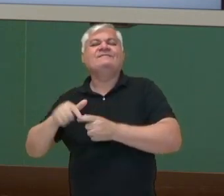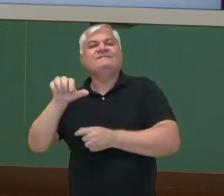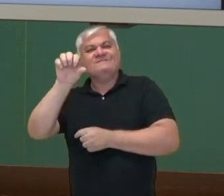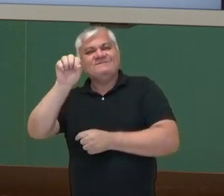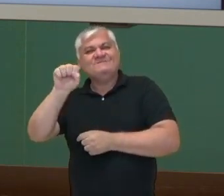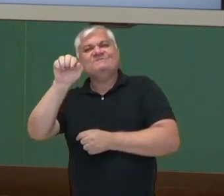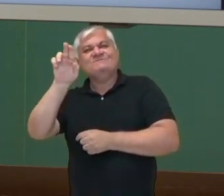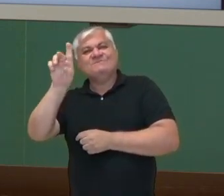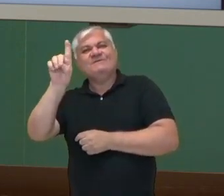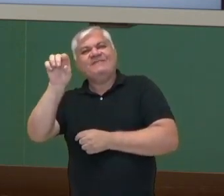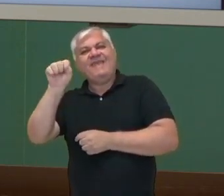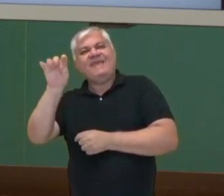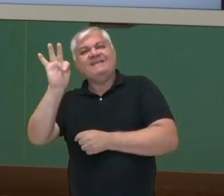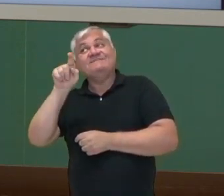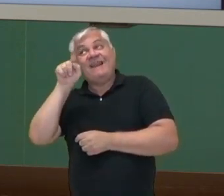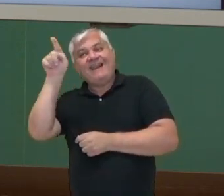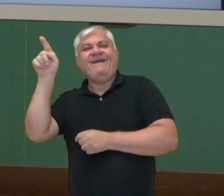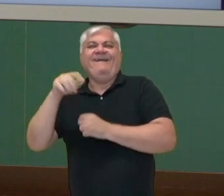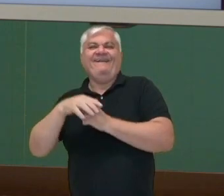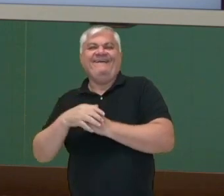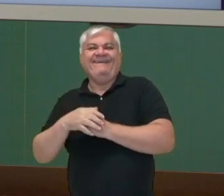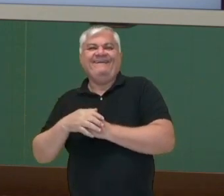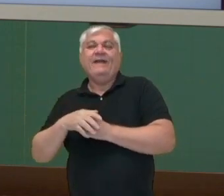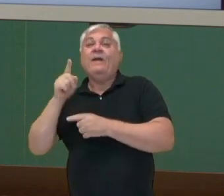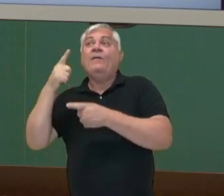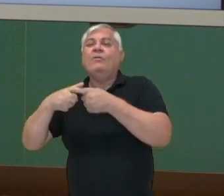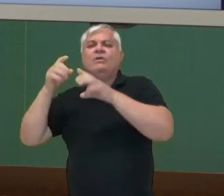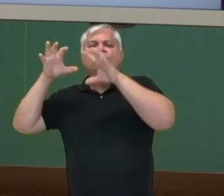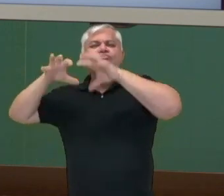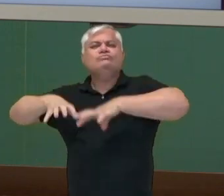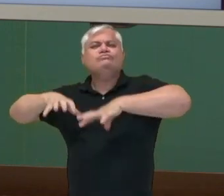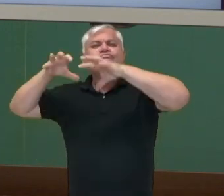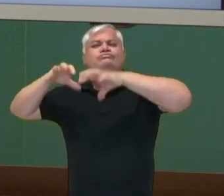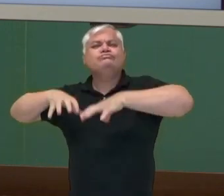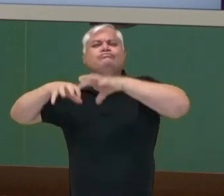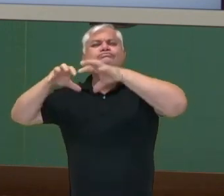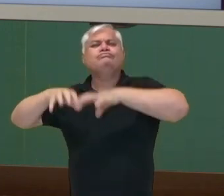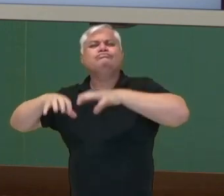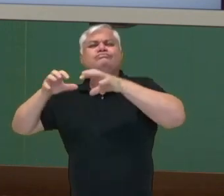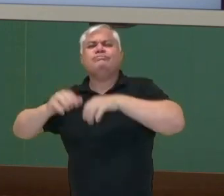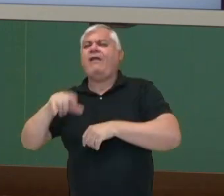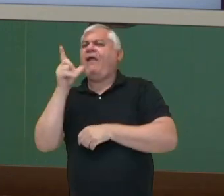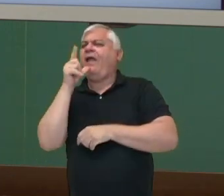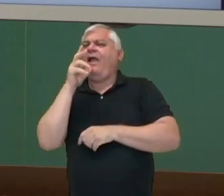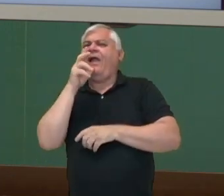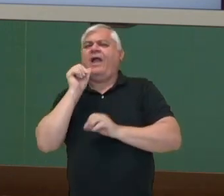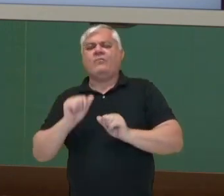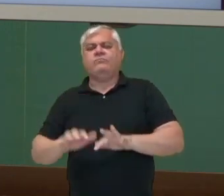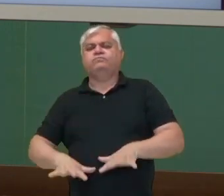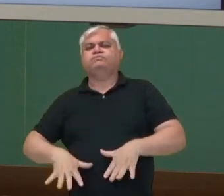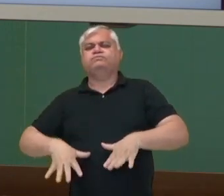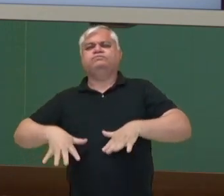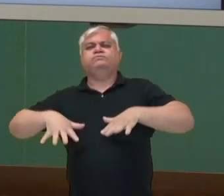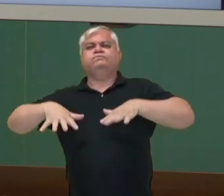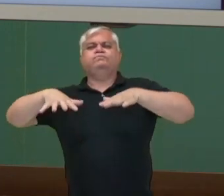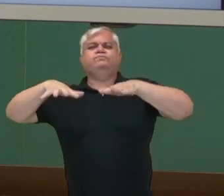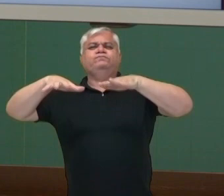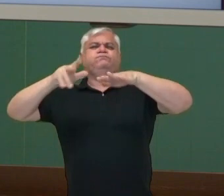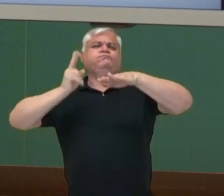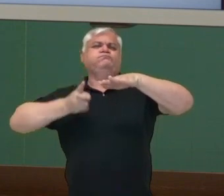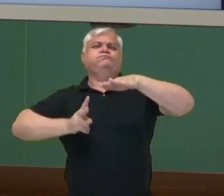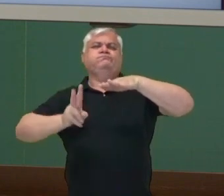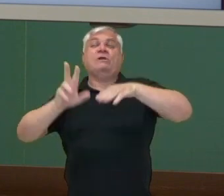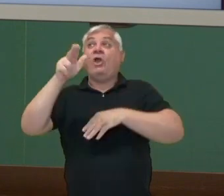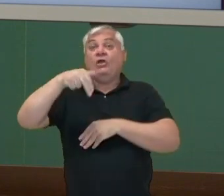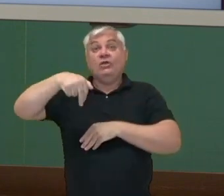o nordeste. E é isso que faz com que o Rio São Francisco tenha água durante o ano inteiro, porque as suas áreas de nascentes